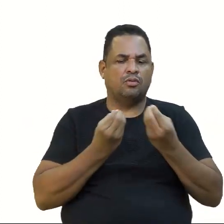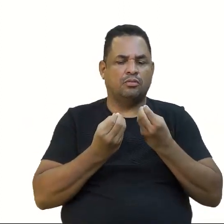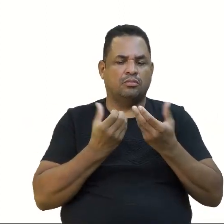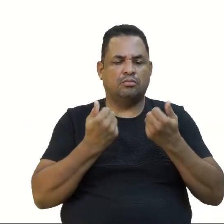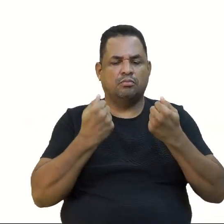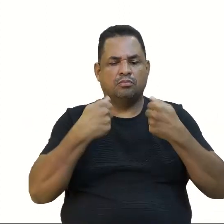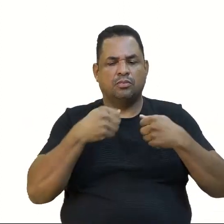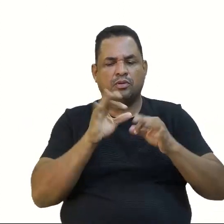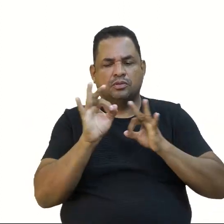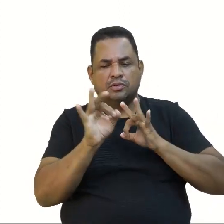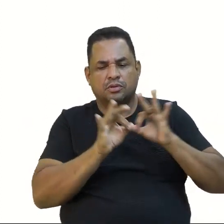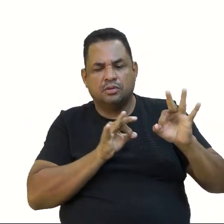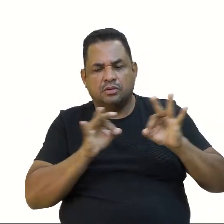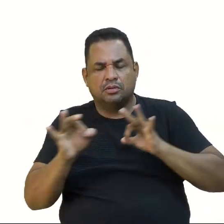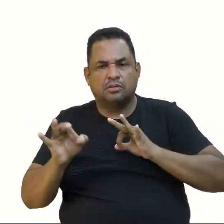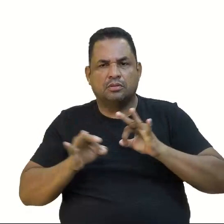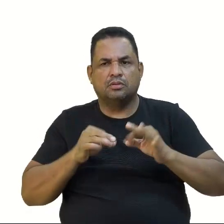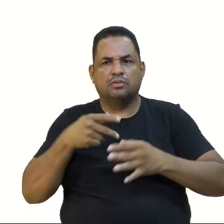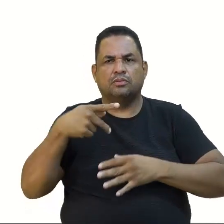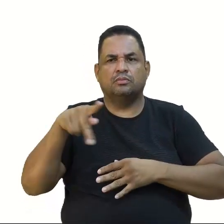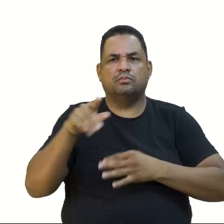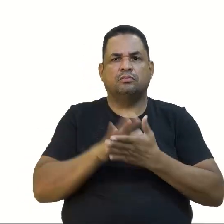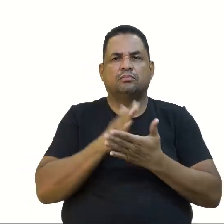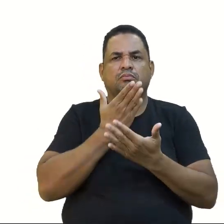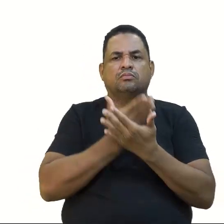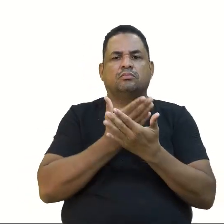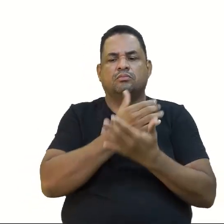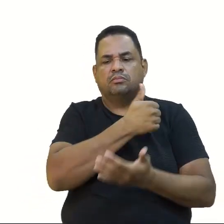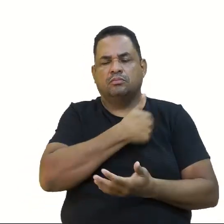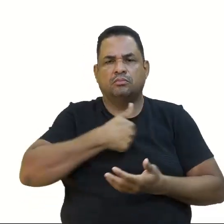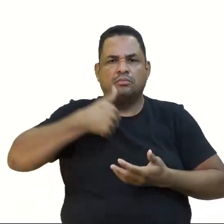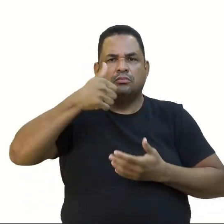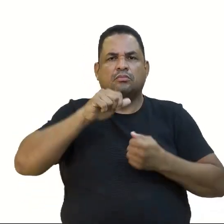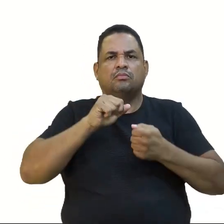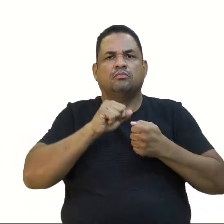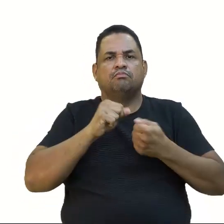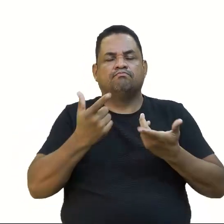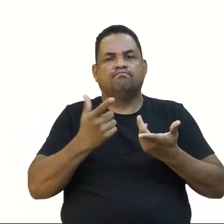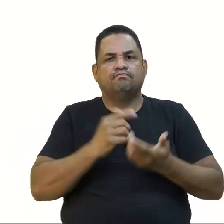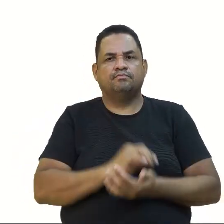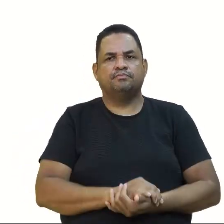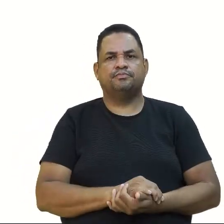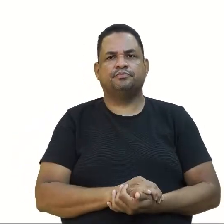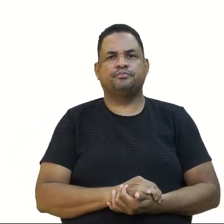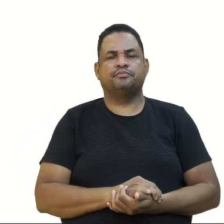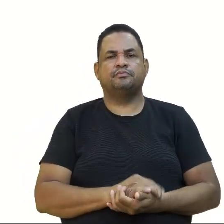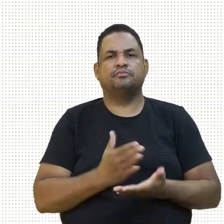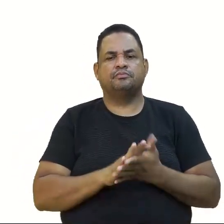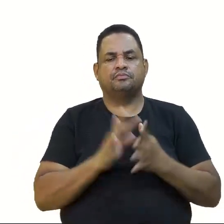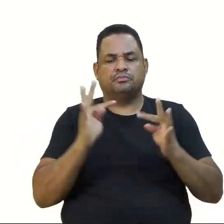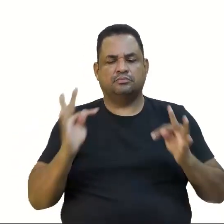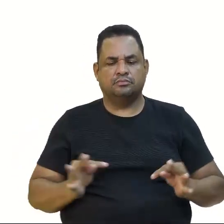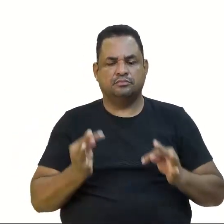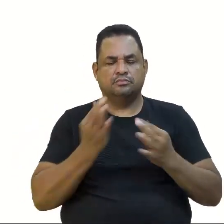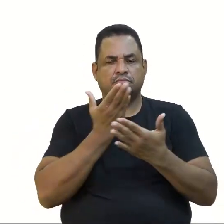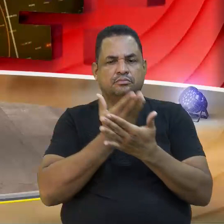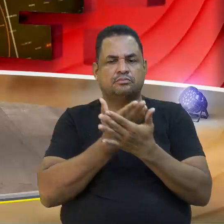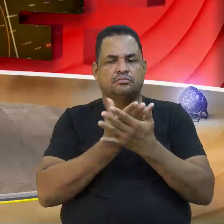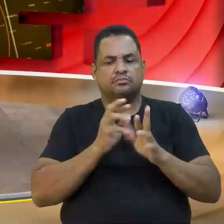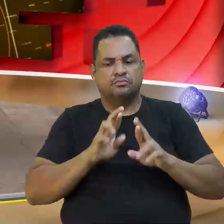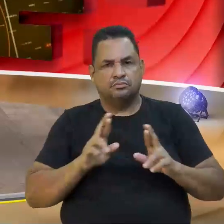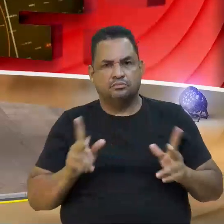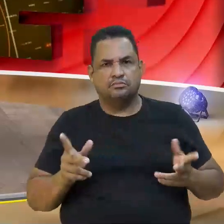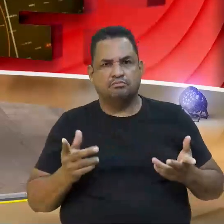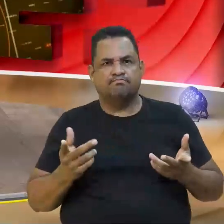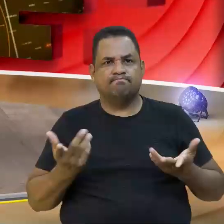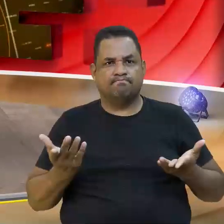se organizar para estudar melhor. Faz muita diferença, viu, gente? As técnicas de estudo fazem diferença. O que a gente passa